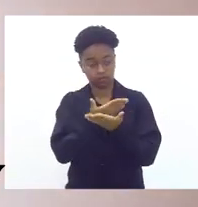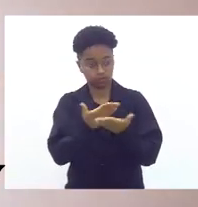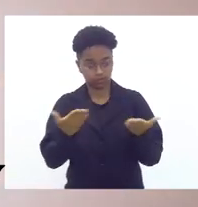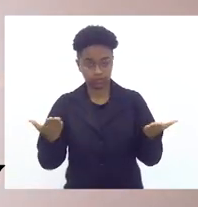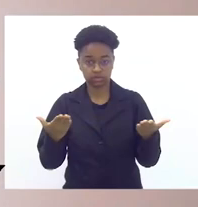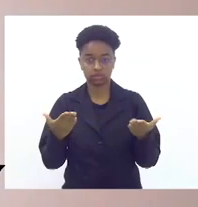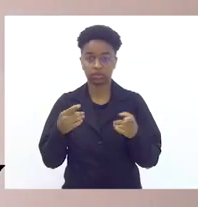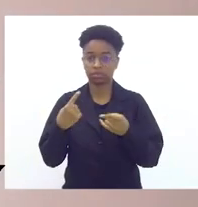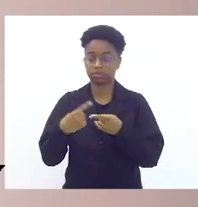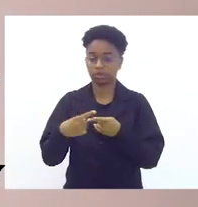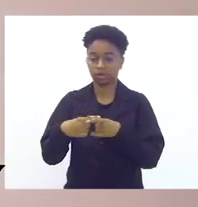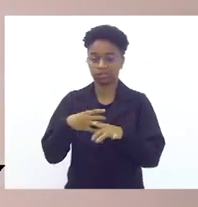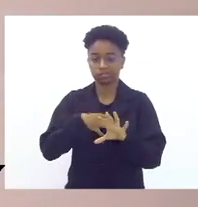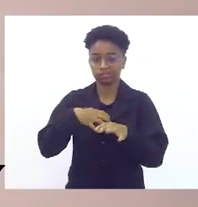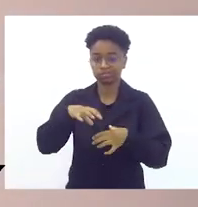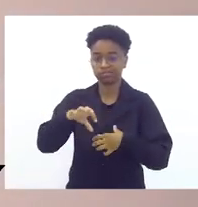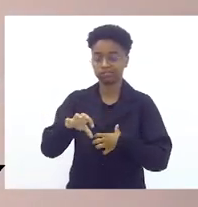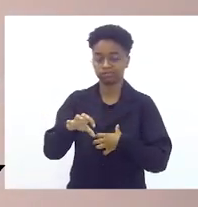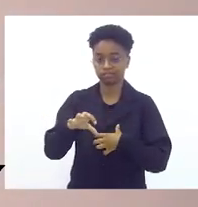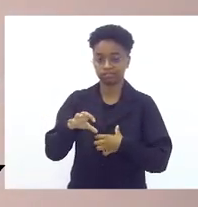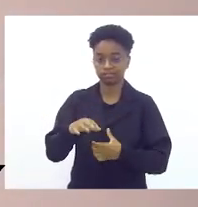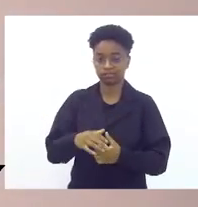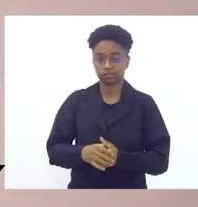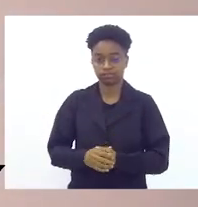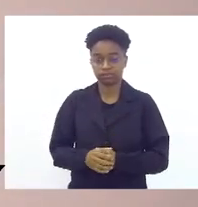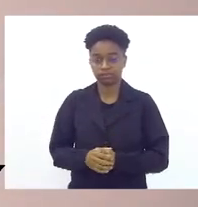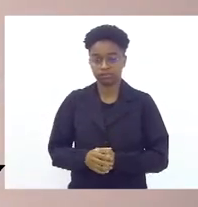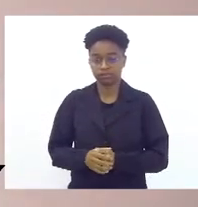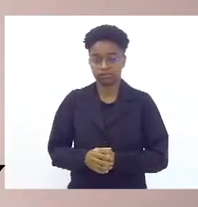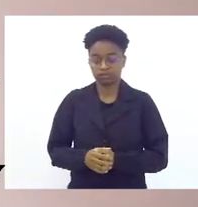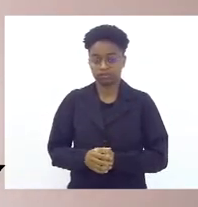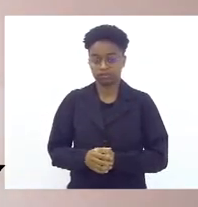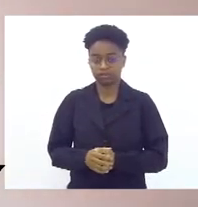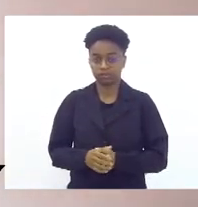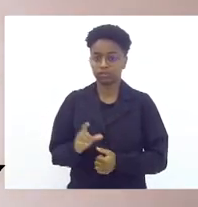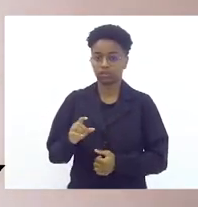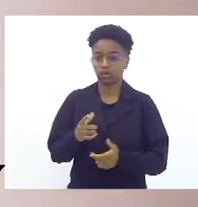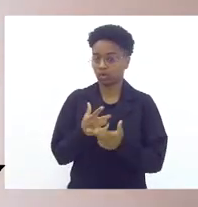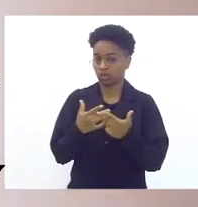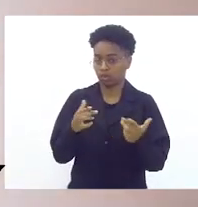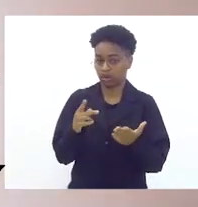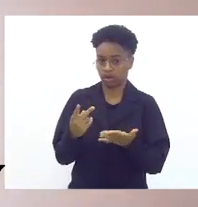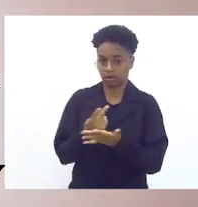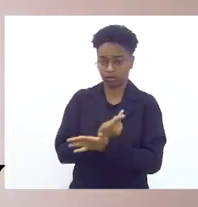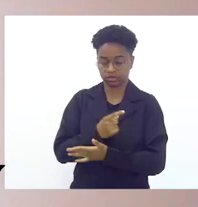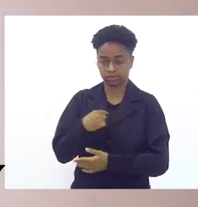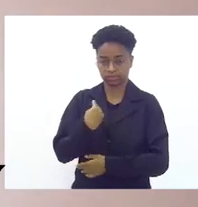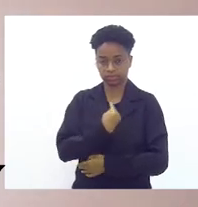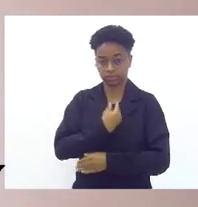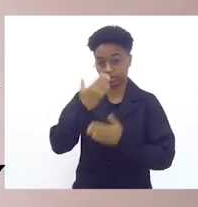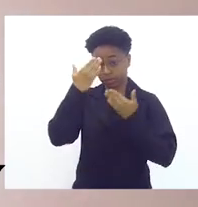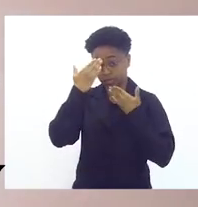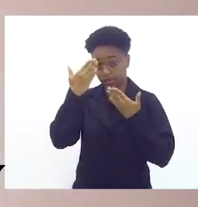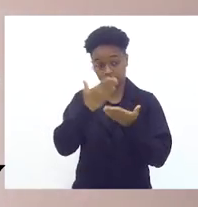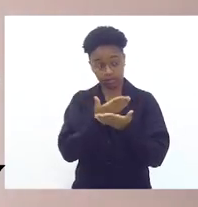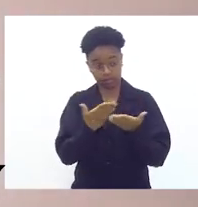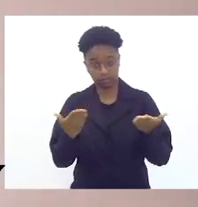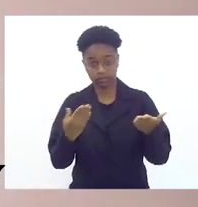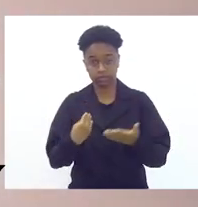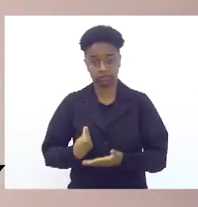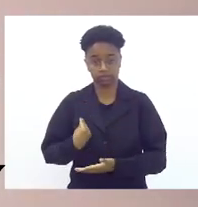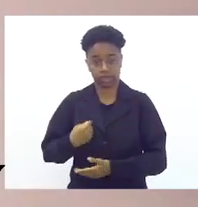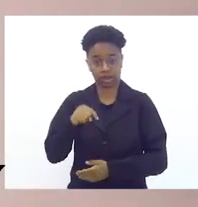por solidarizar com os nossos ocorridos Obrigado a todos por estar